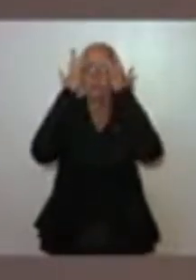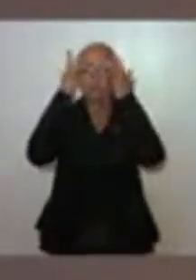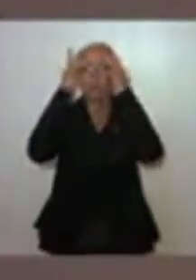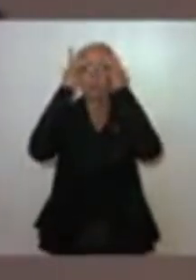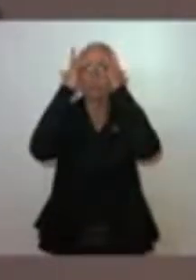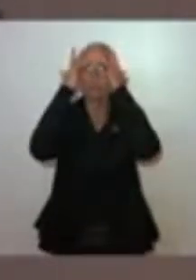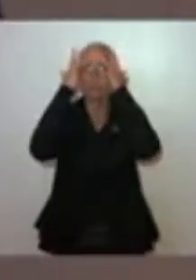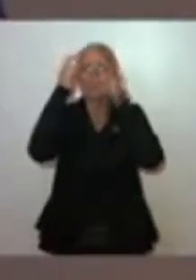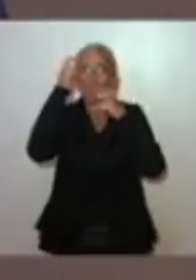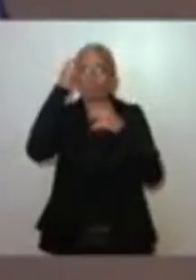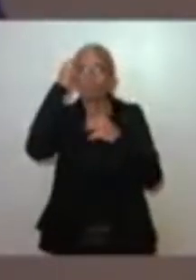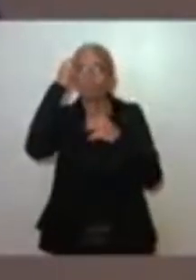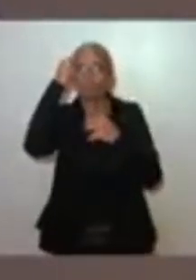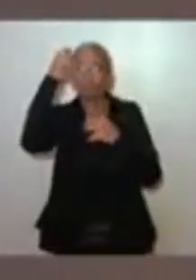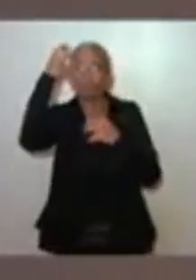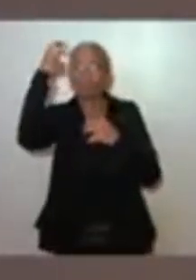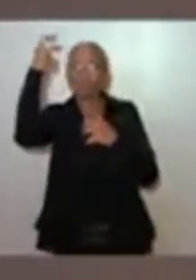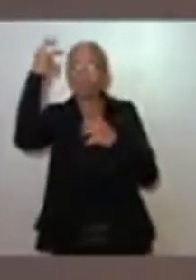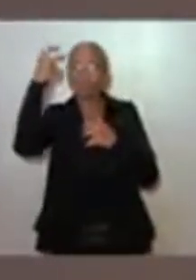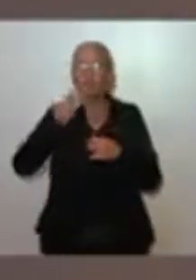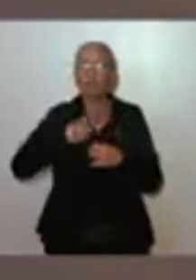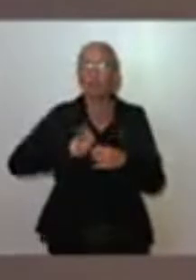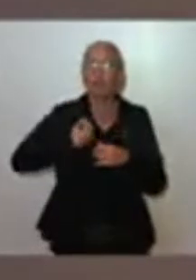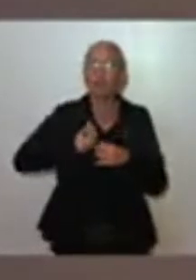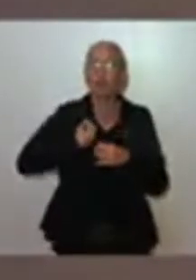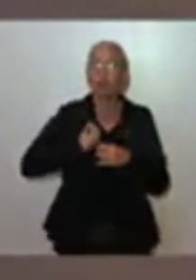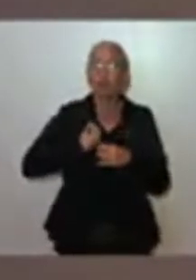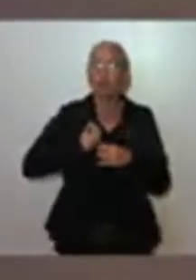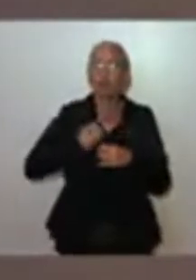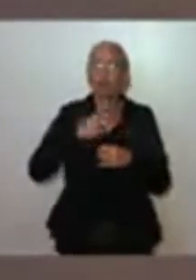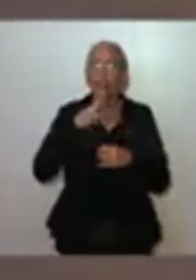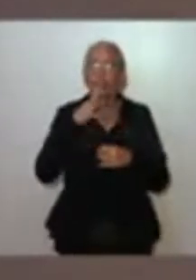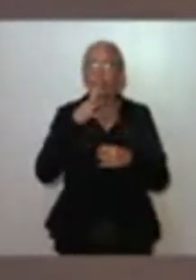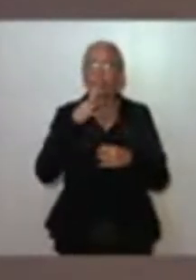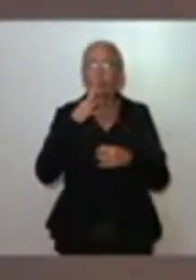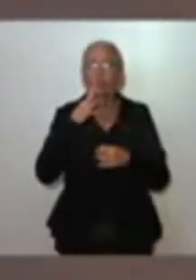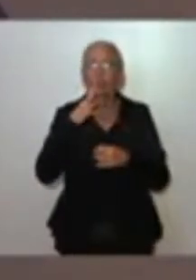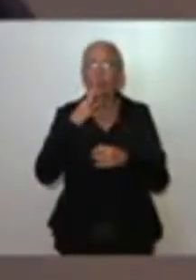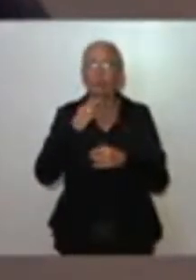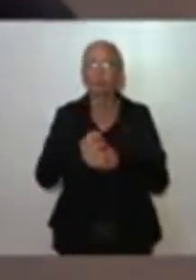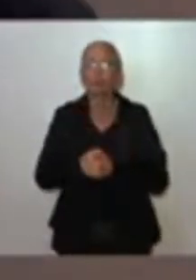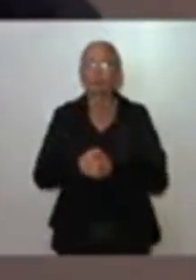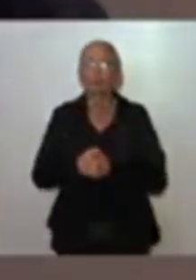que a trafegar pela vida com um certo